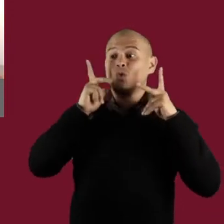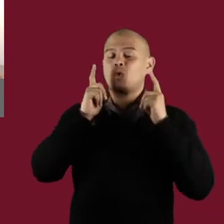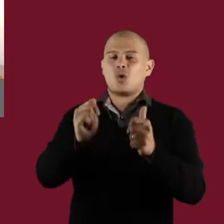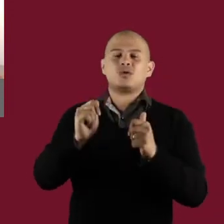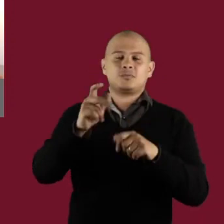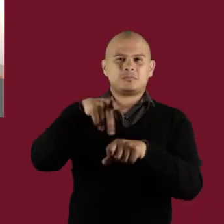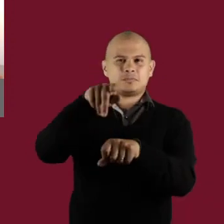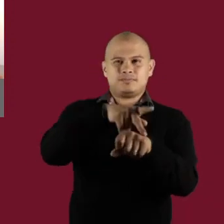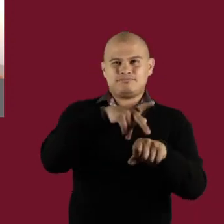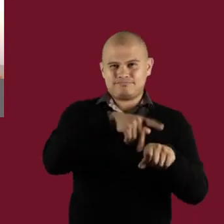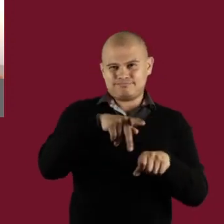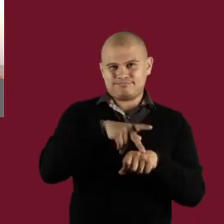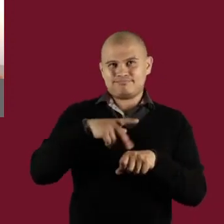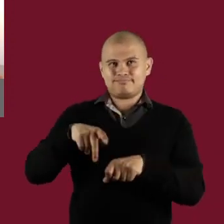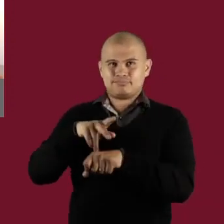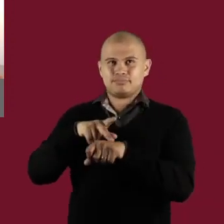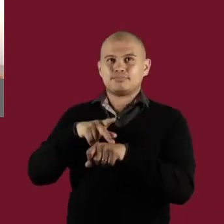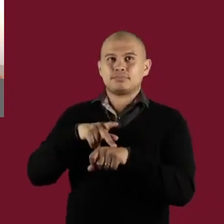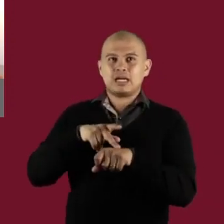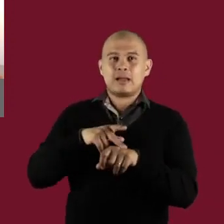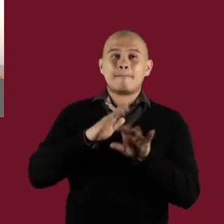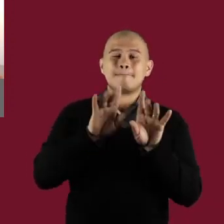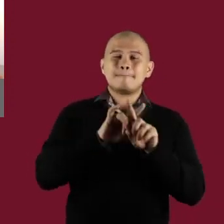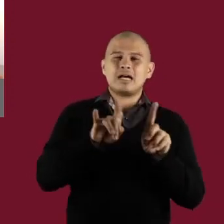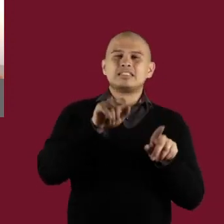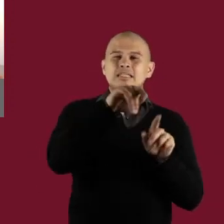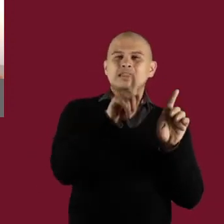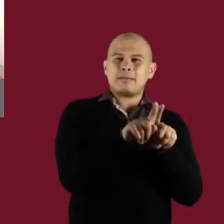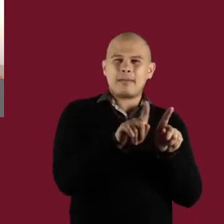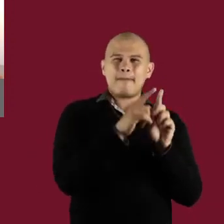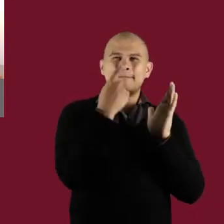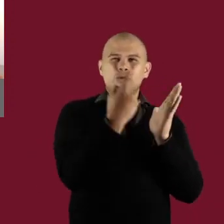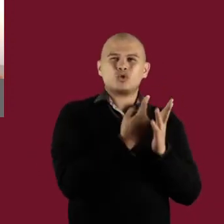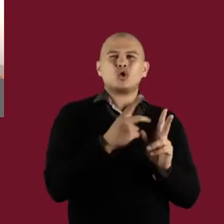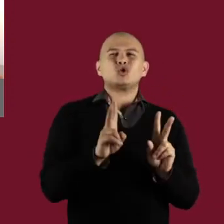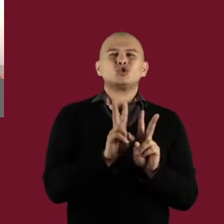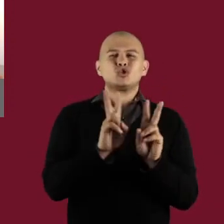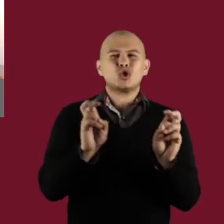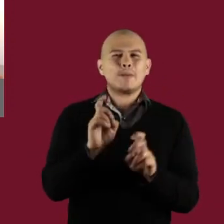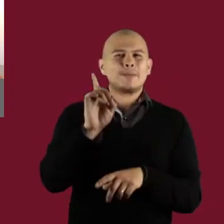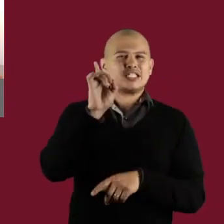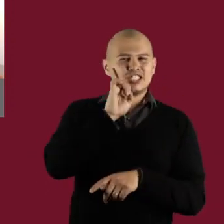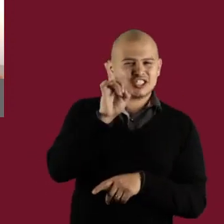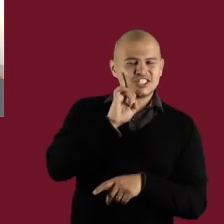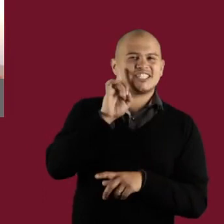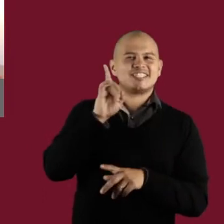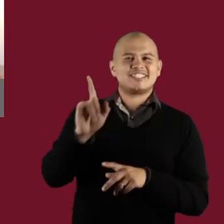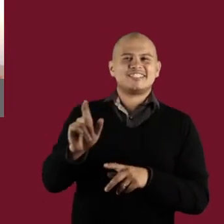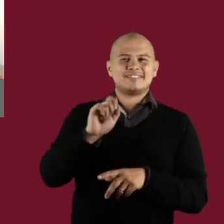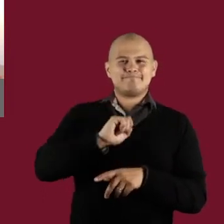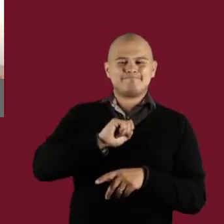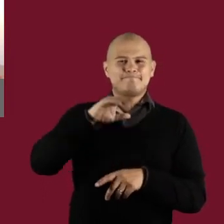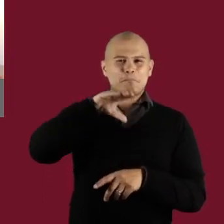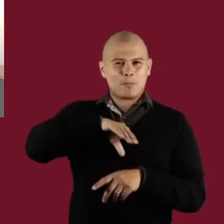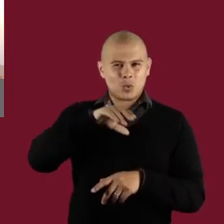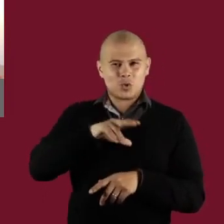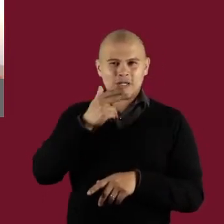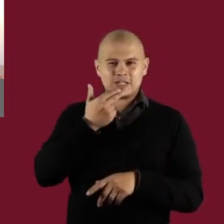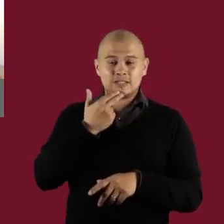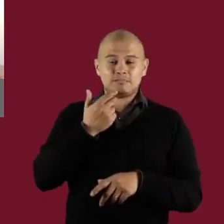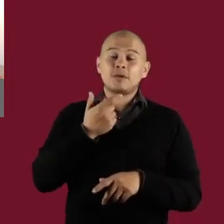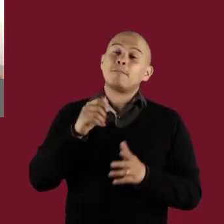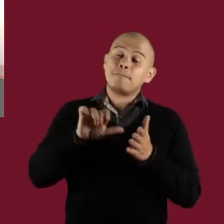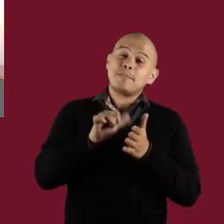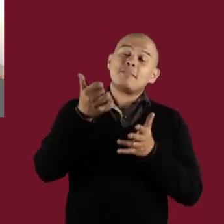você nos perguntou também sobre uma mensagem, não é, Francis? Uma mensagem final. O que a gente gostaria de fazer é agradecer, em primeiro